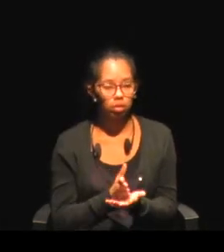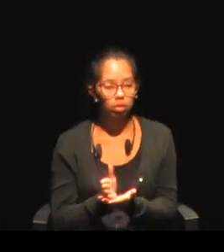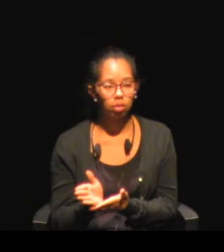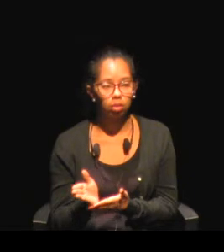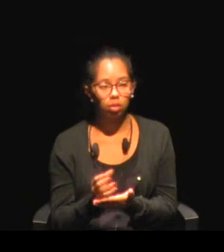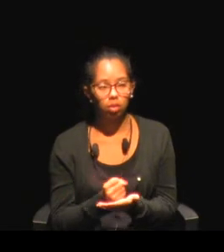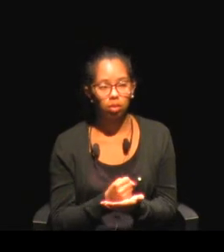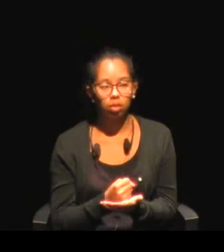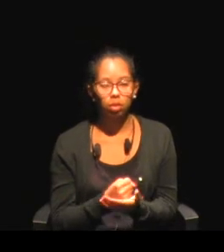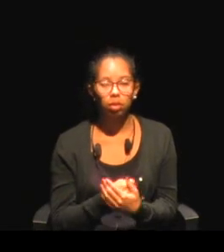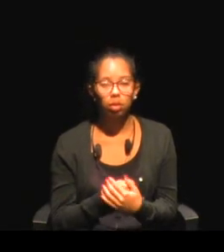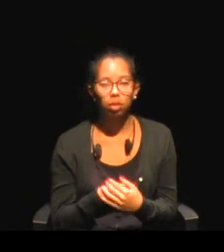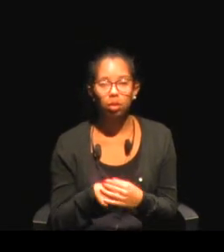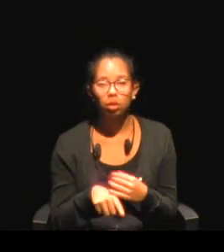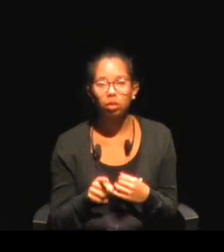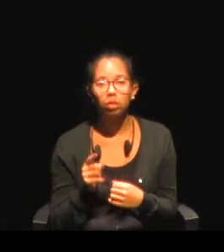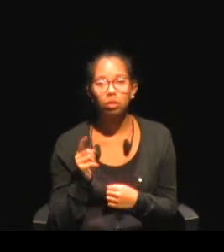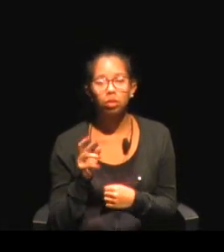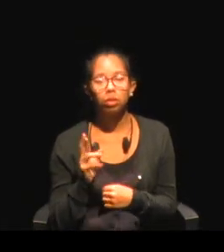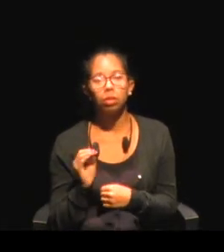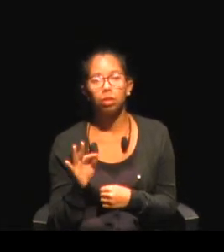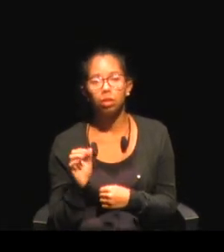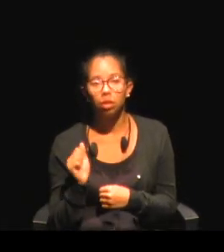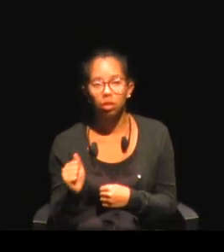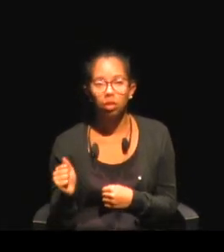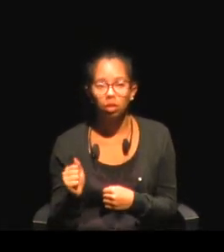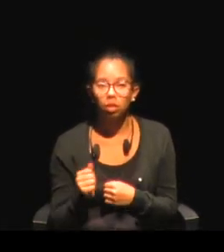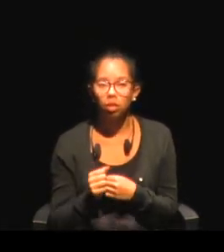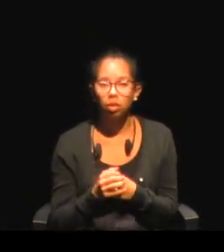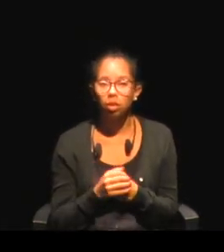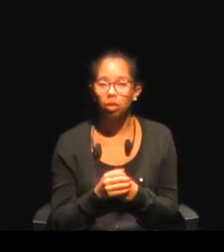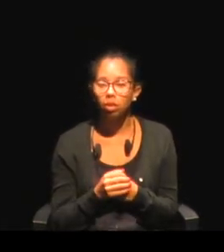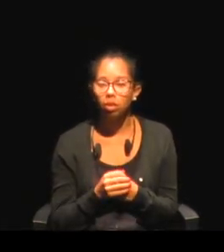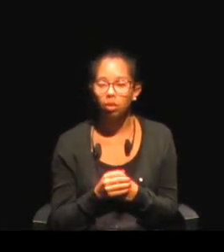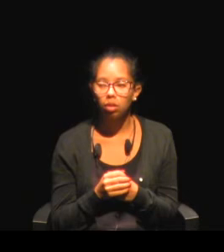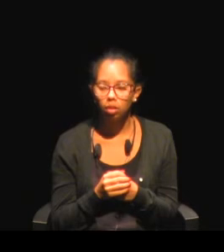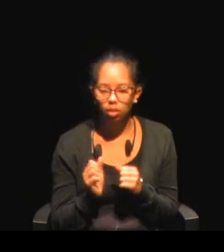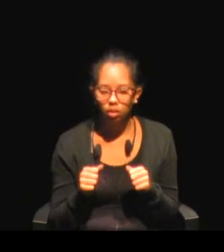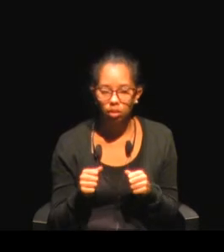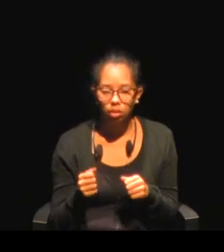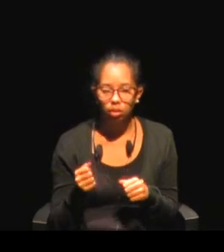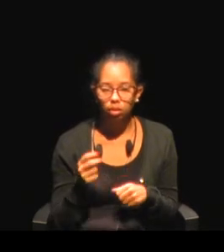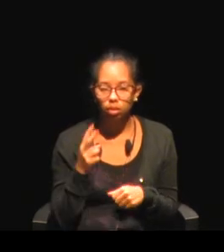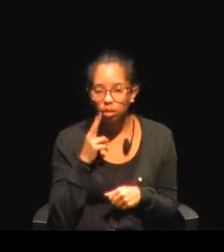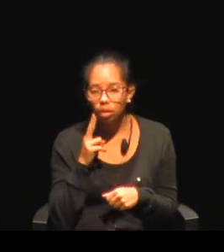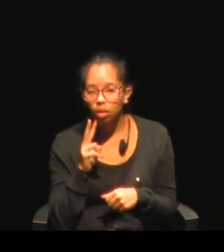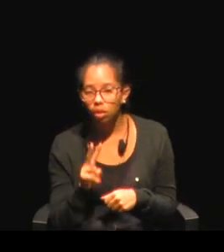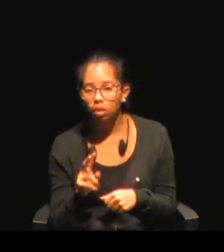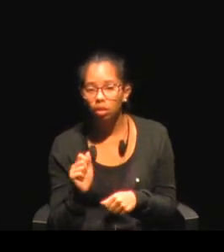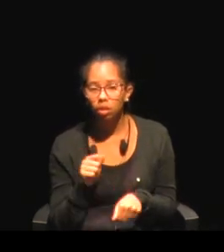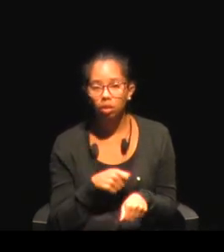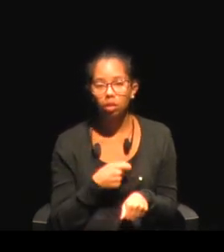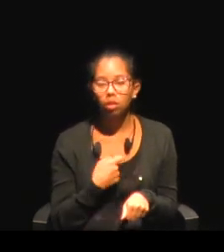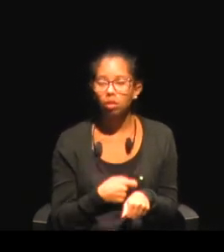esse caminho, pegando essa cota aqui, a topografia subindo, e ela mantendo a cota do piso no mesmo nível, a gente adentrasse assim, o interior dessa terra,